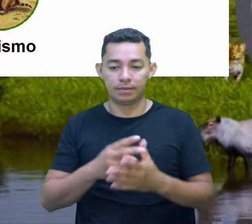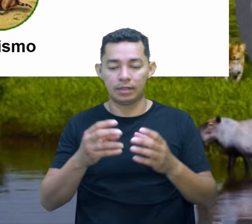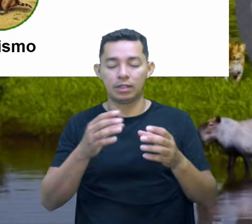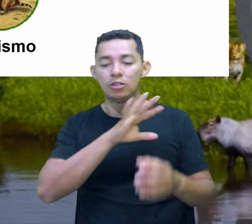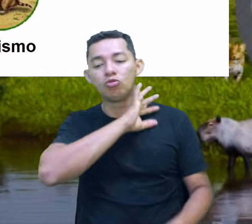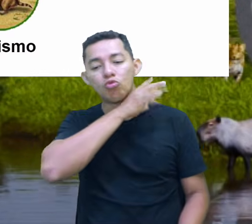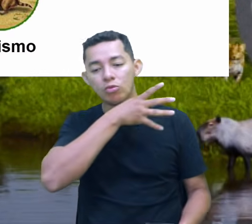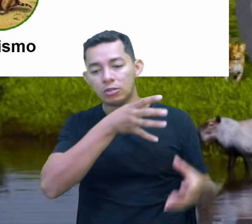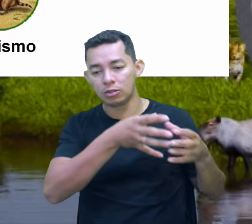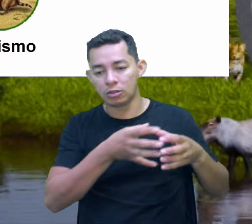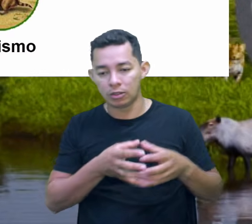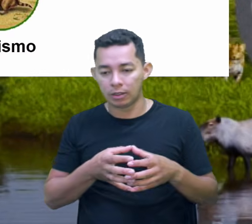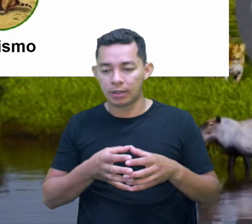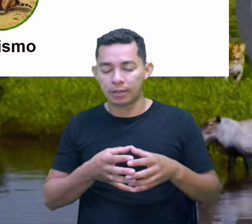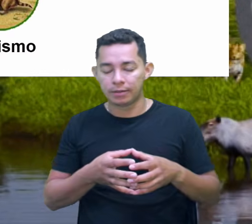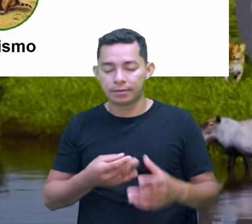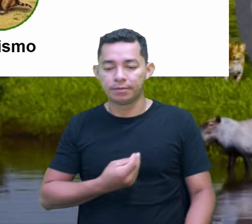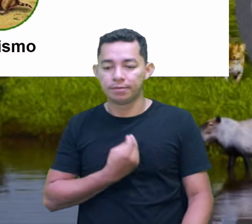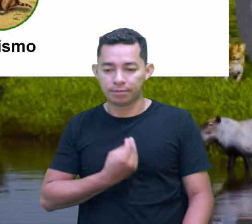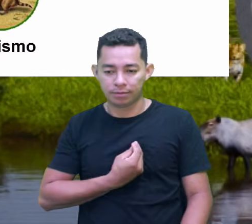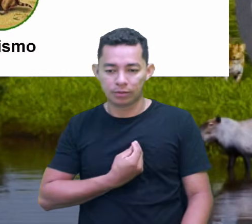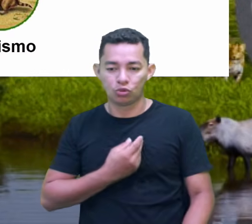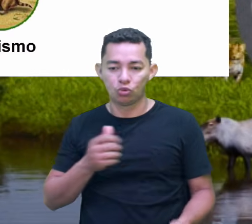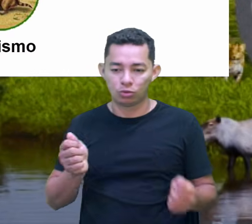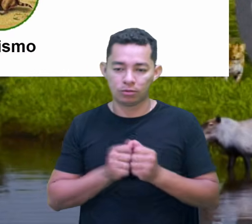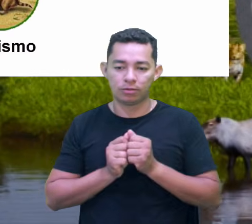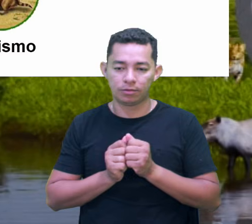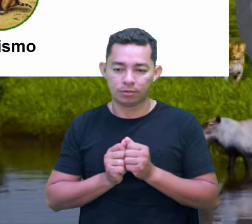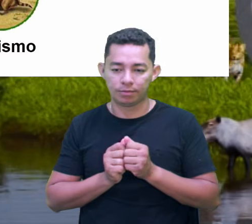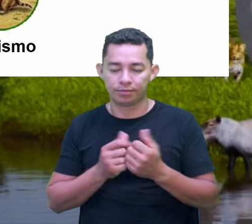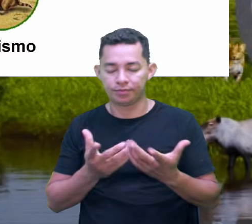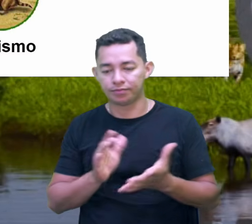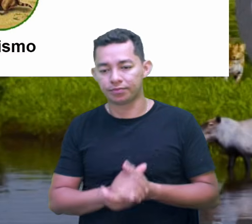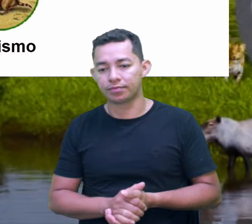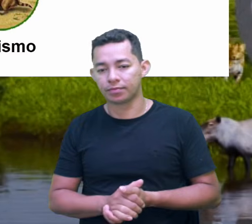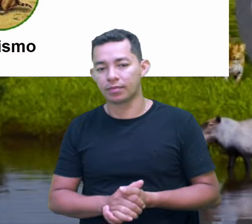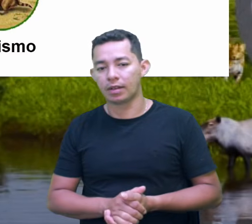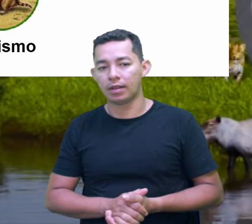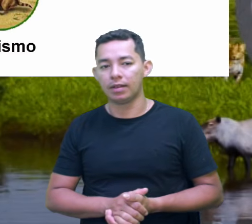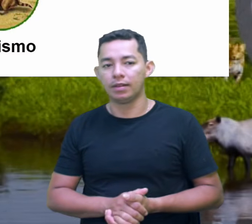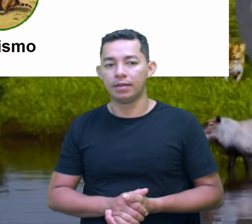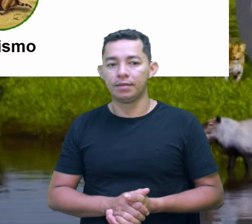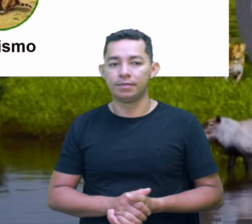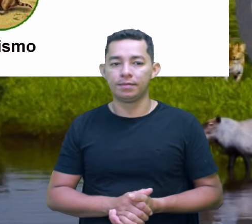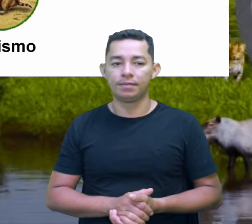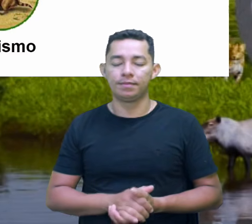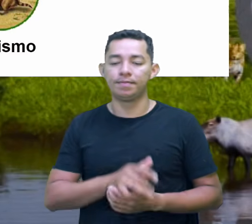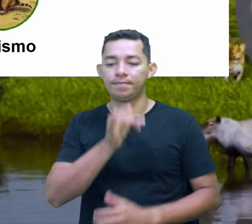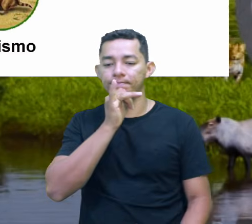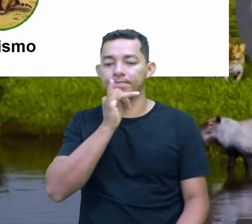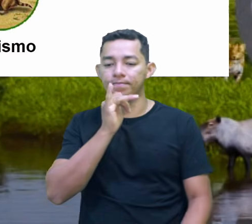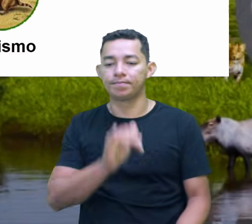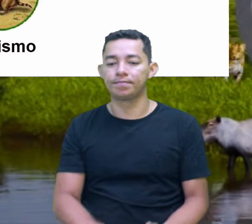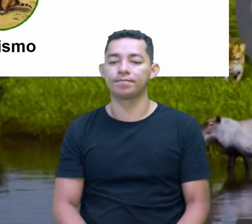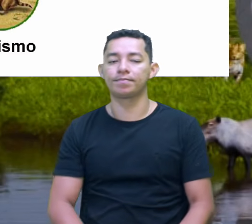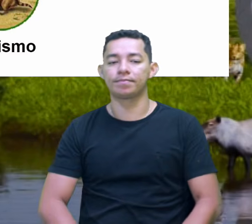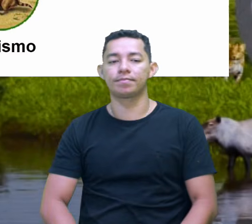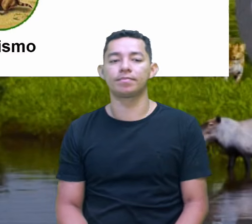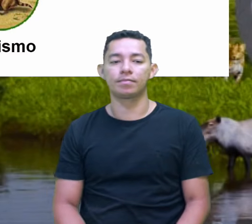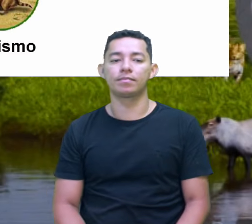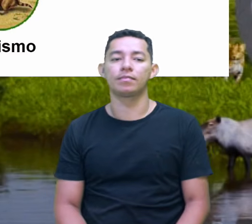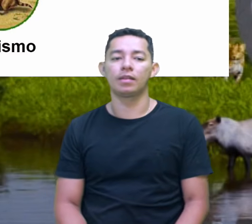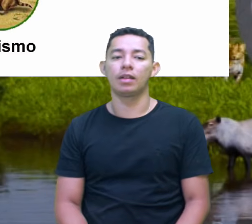vivendo juntos. Por exemplo, da mesma espécie ou da mesma família. Né? Por exemplo, eu vou falar